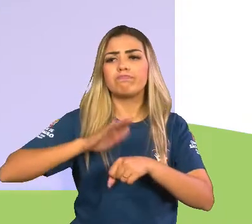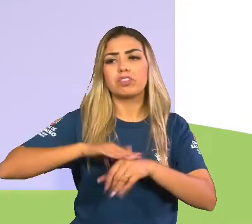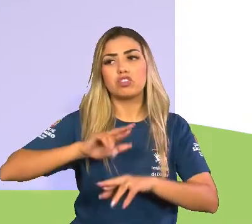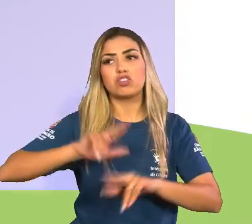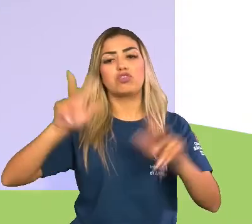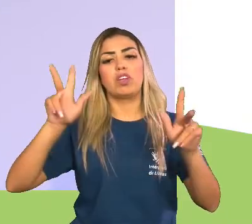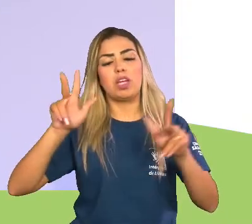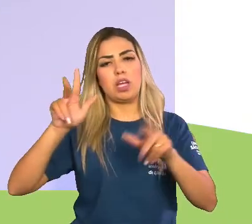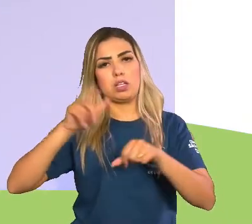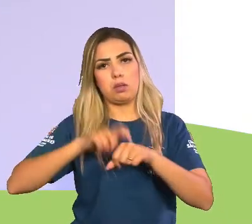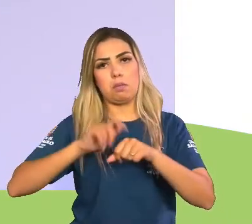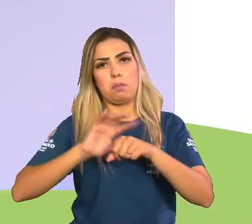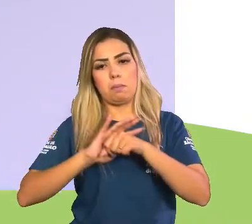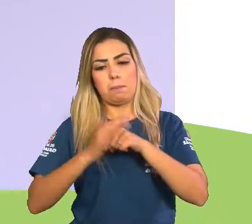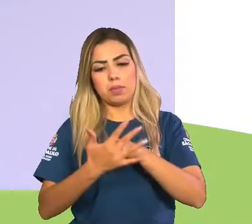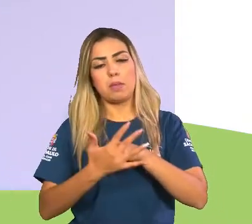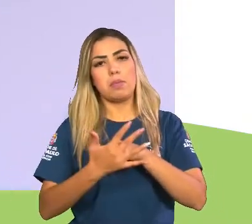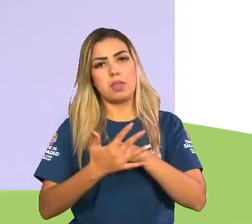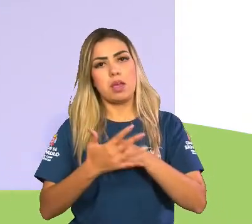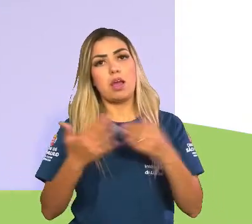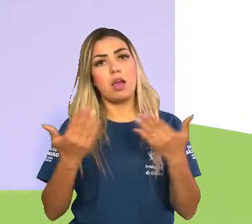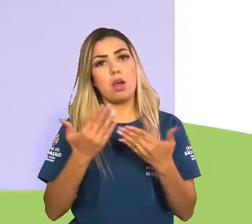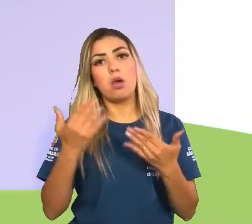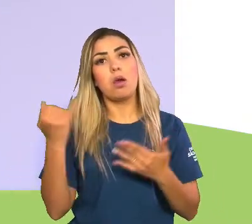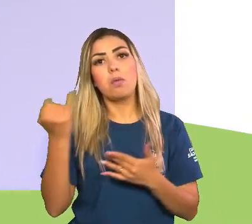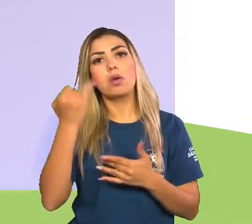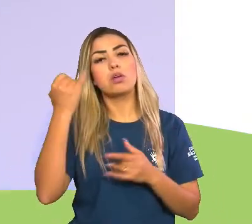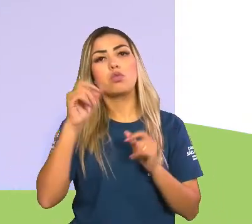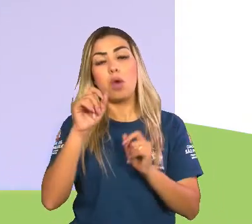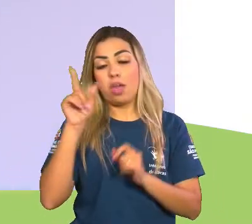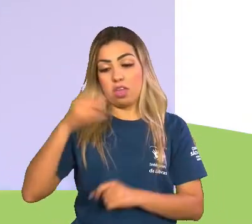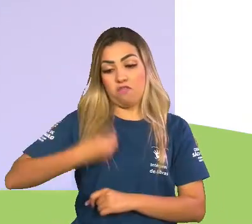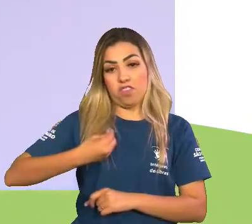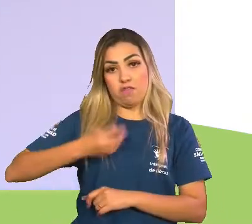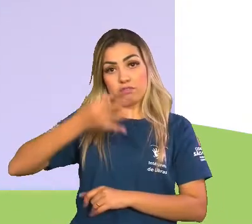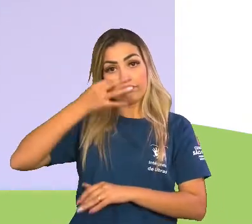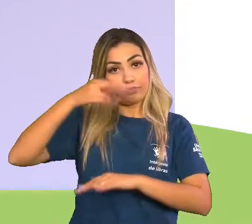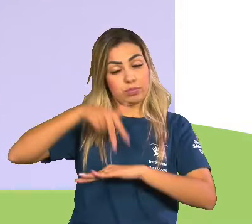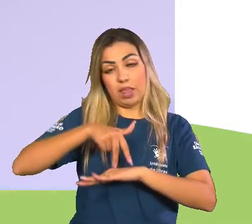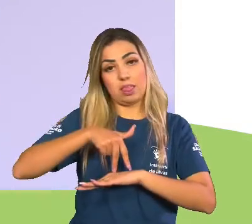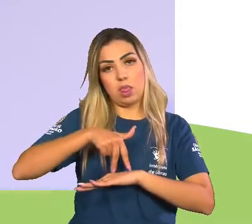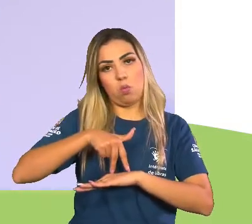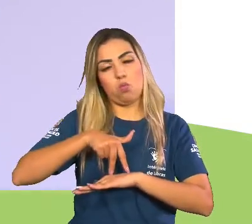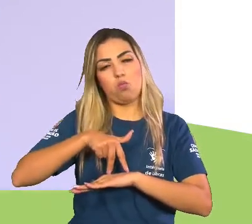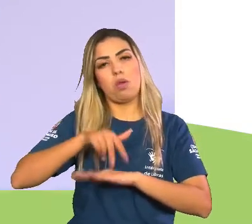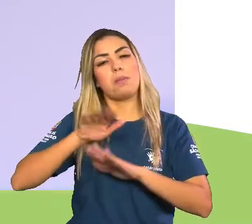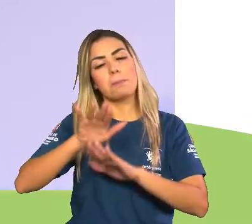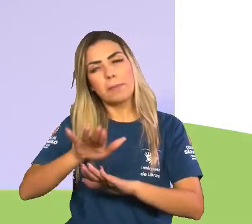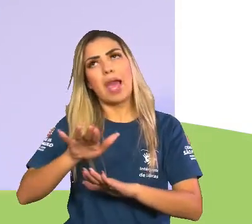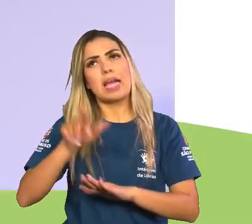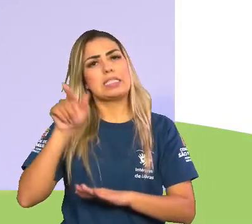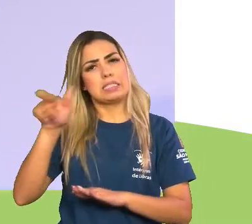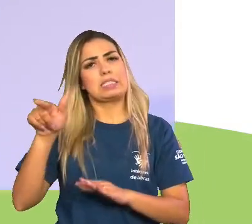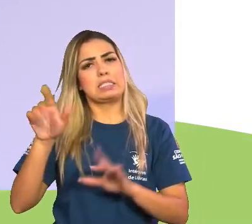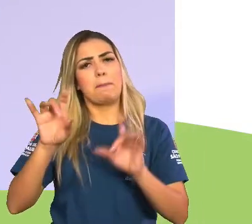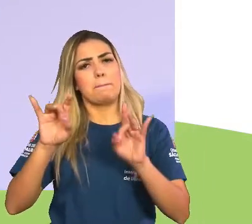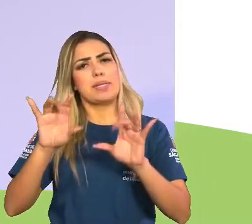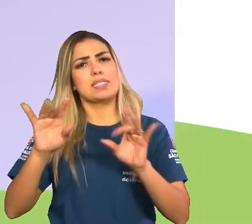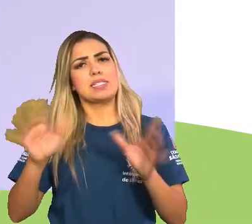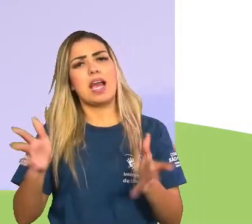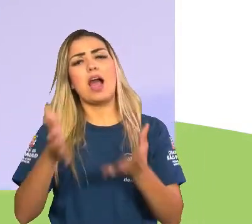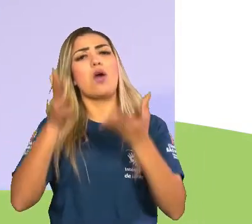pandemia explica, em partes, o fato de ele não estar aqui fisicamente com a gente. O nosso segundo premiado da